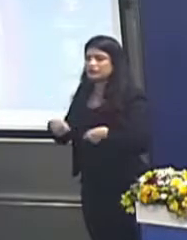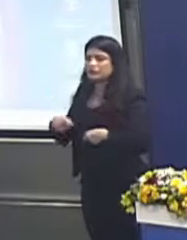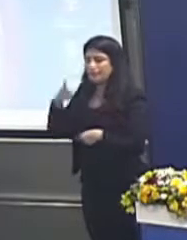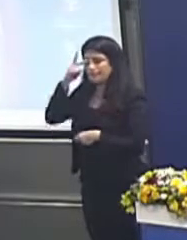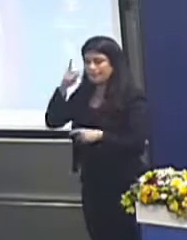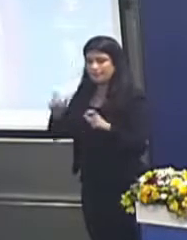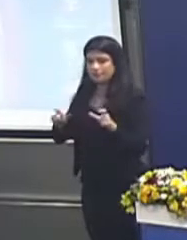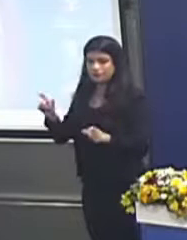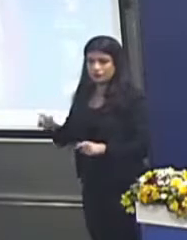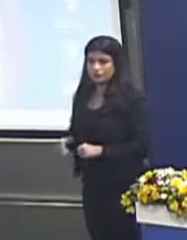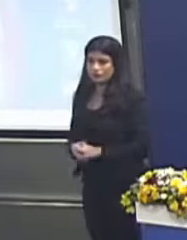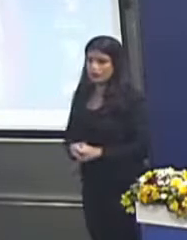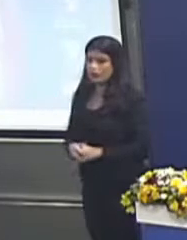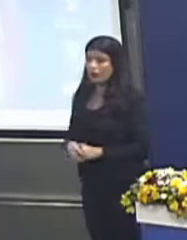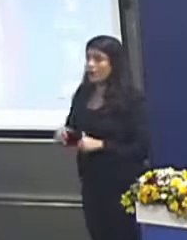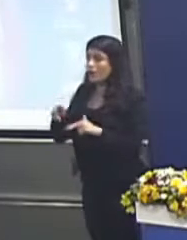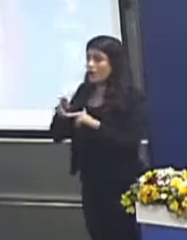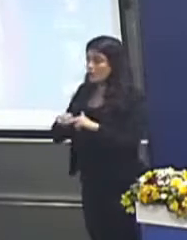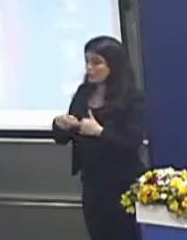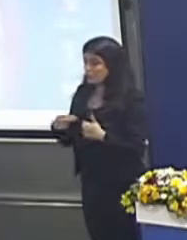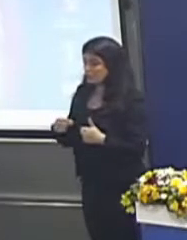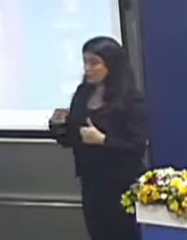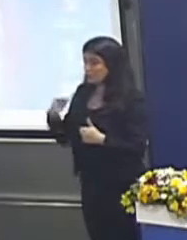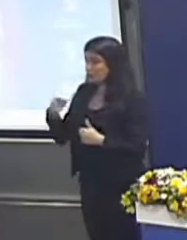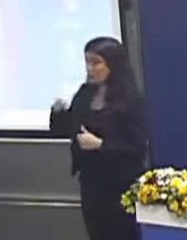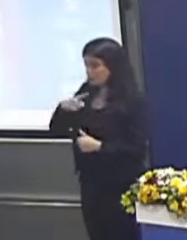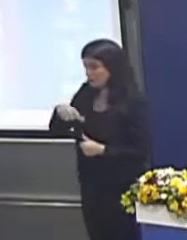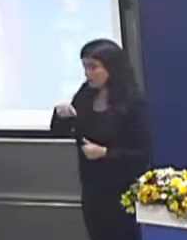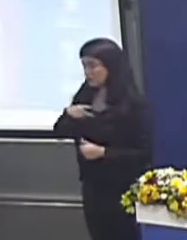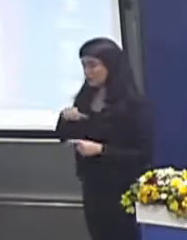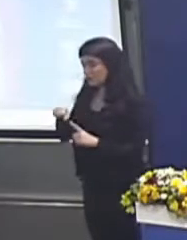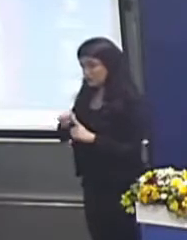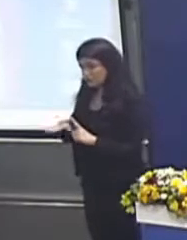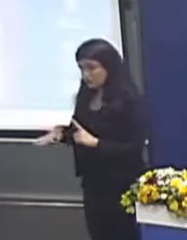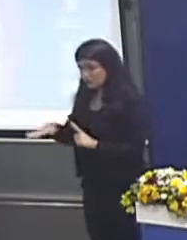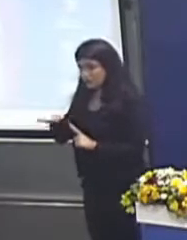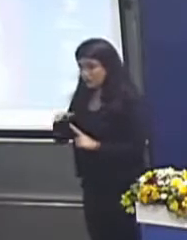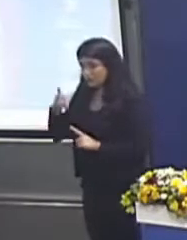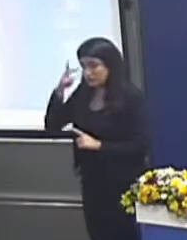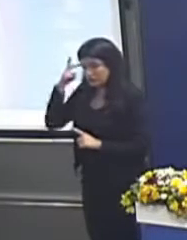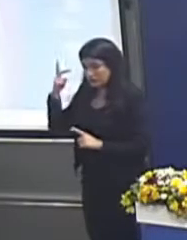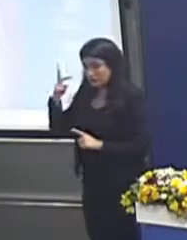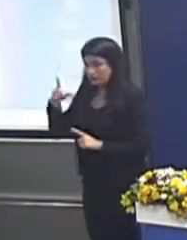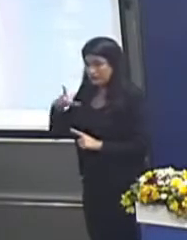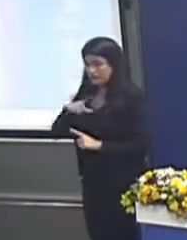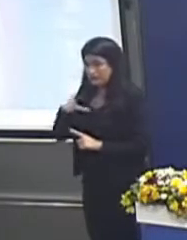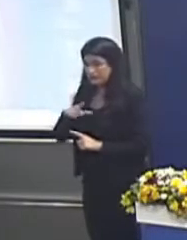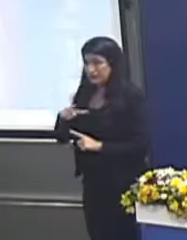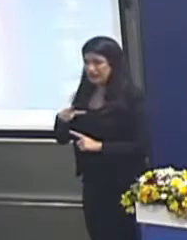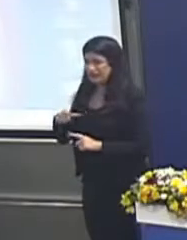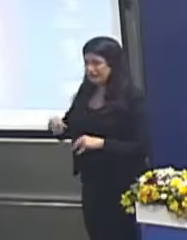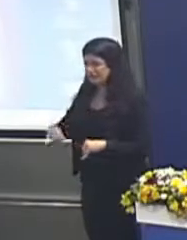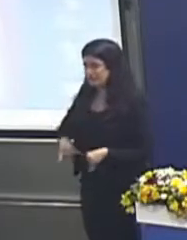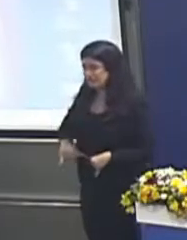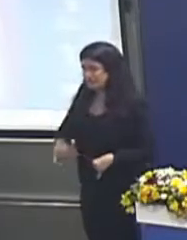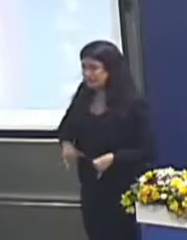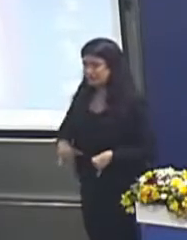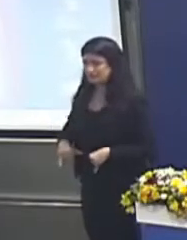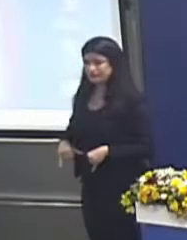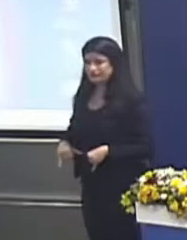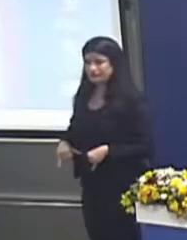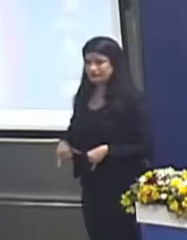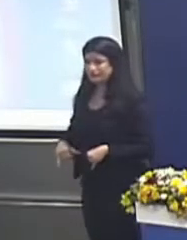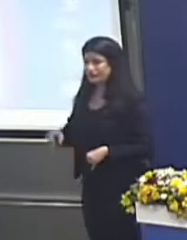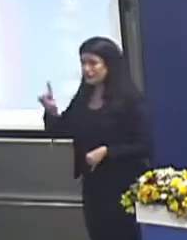povo. Porque, gente, enquanto tiver nessa sociedade pessoas sendo violentadas, pessoas que têm